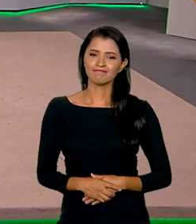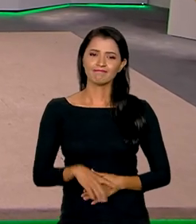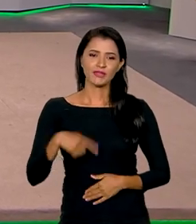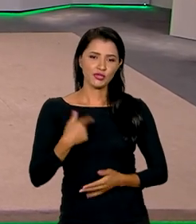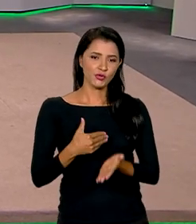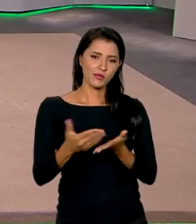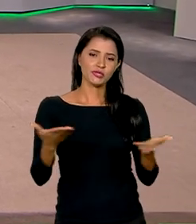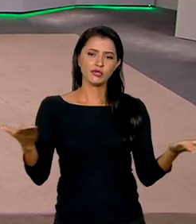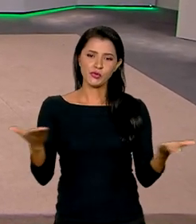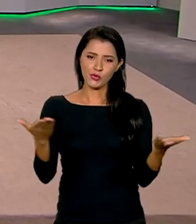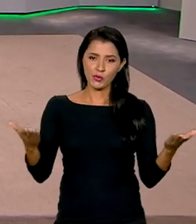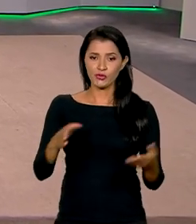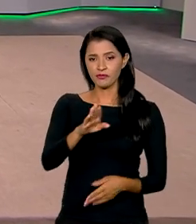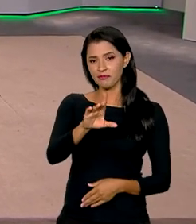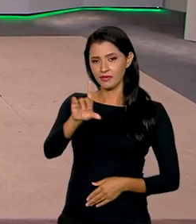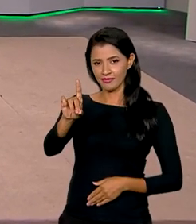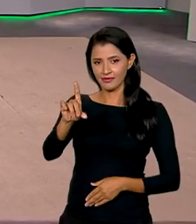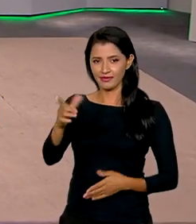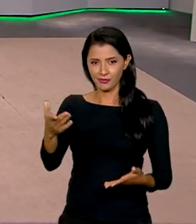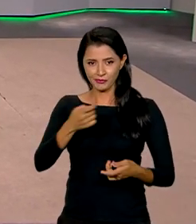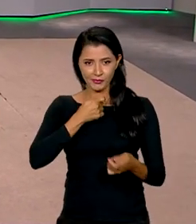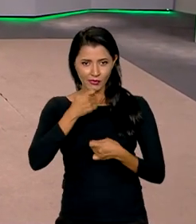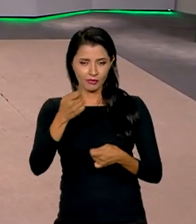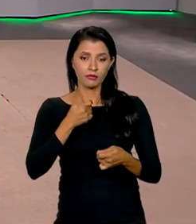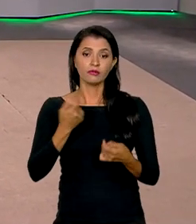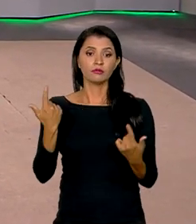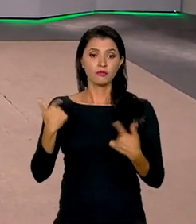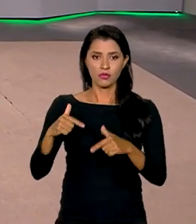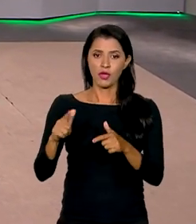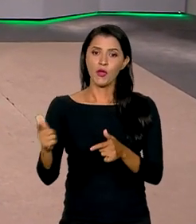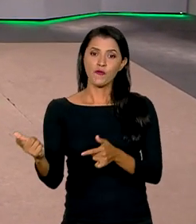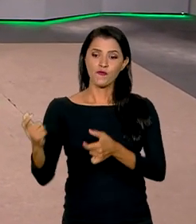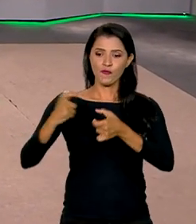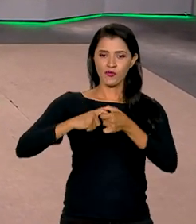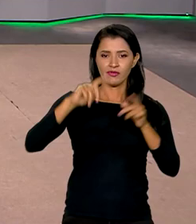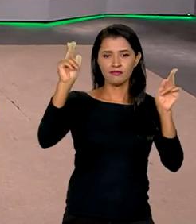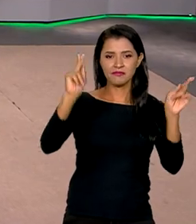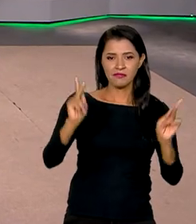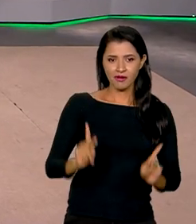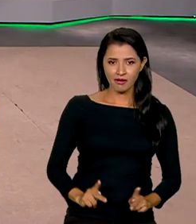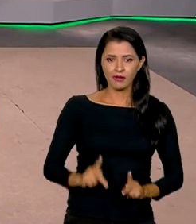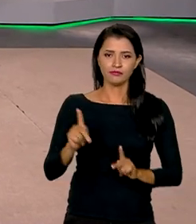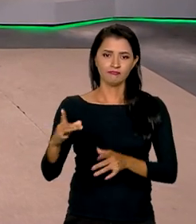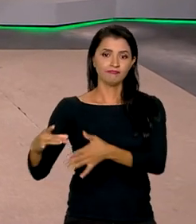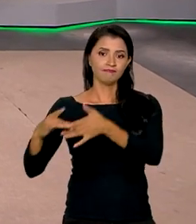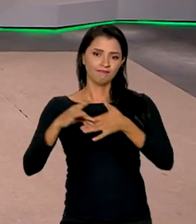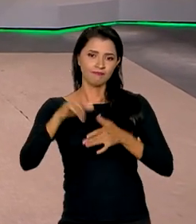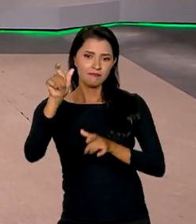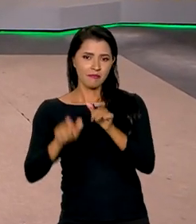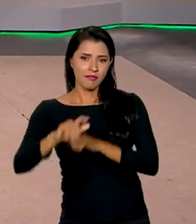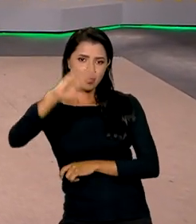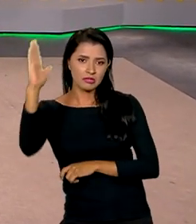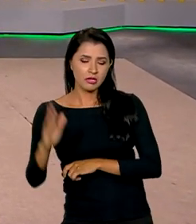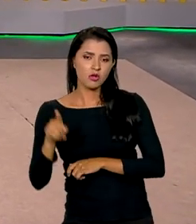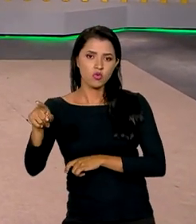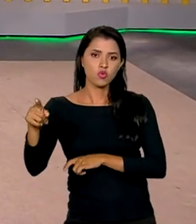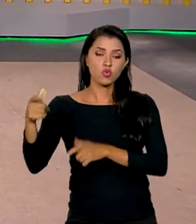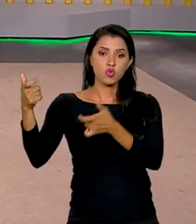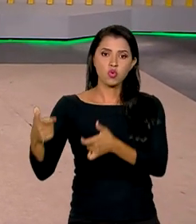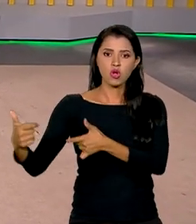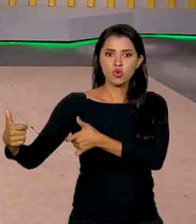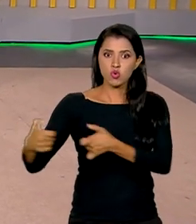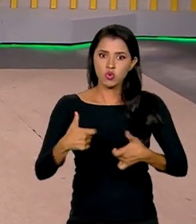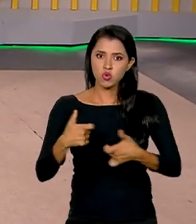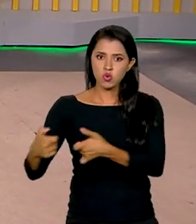E nós começamos esta edição do Brasil em Dia com a operação Voltando em Paz, que está trazendo brasileiros da área de conflito no